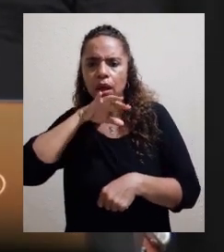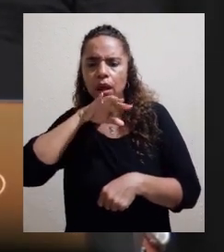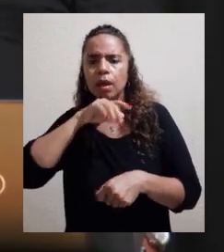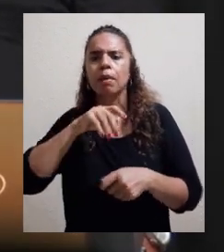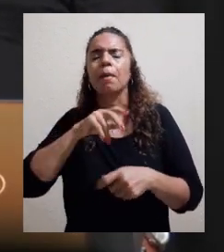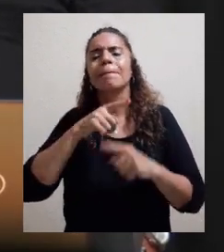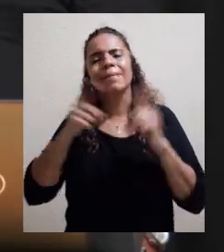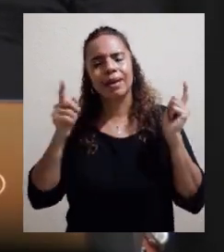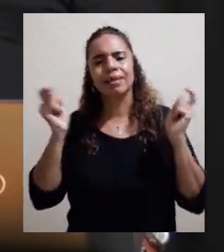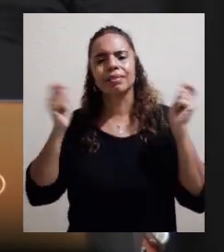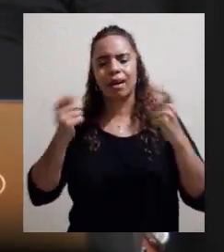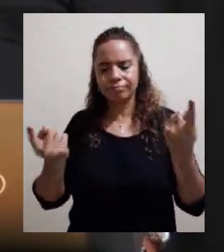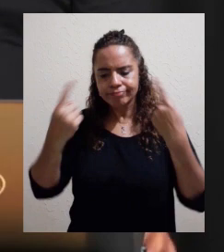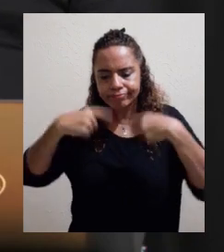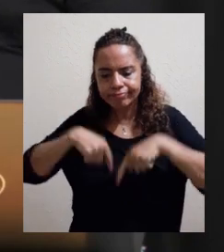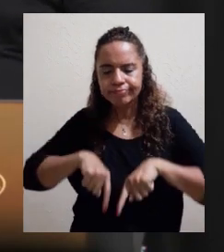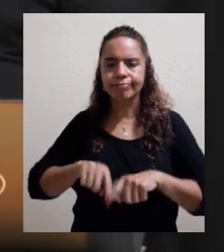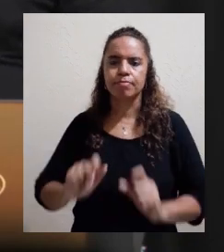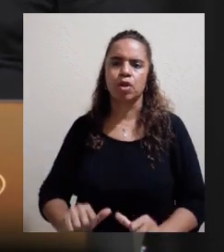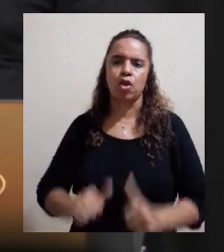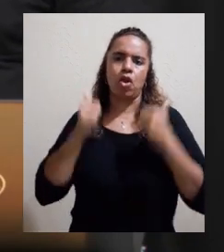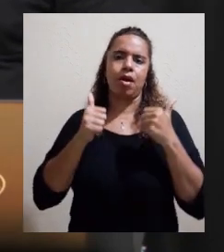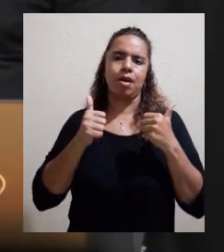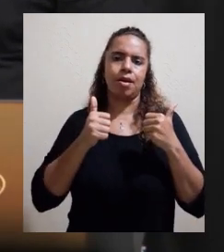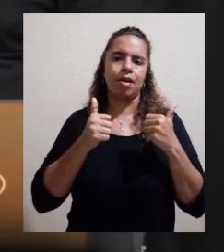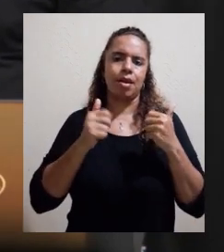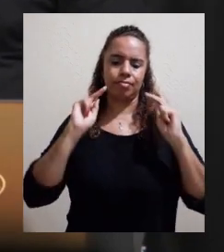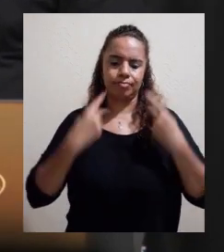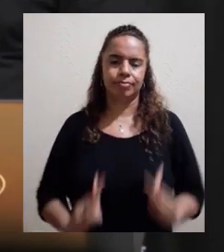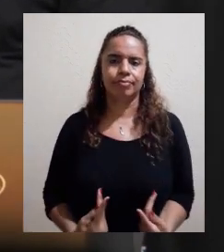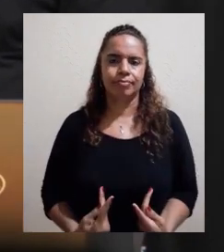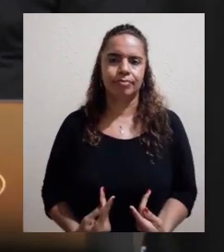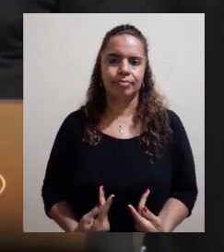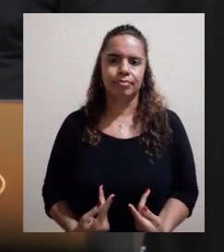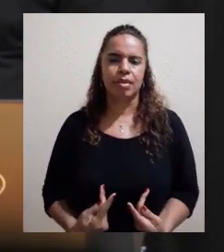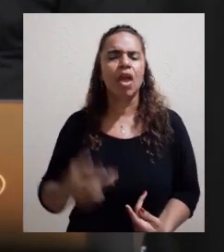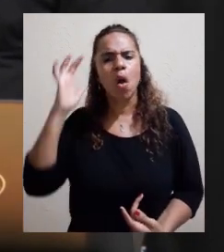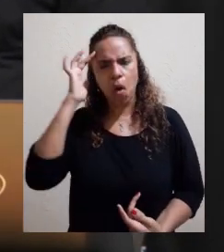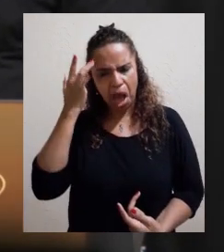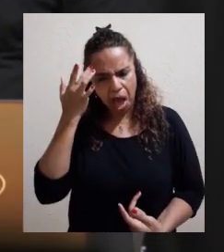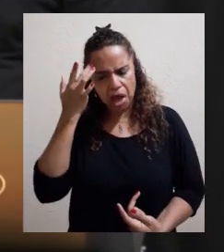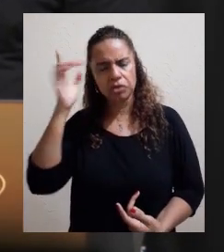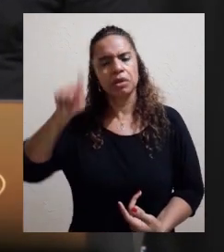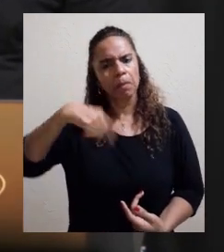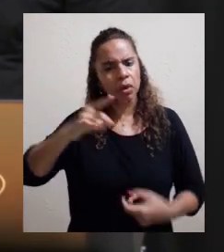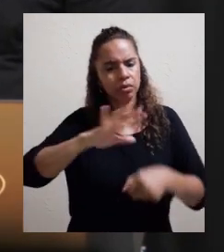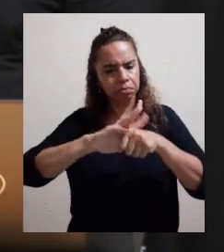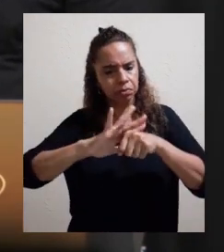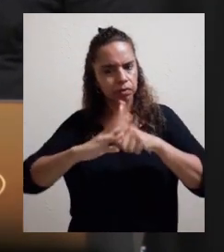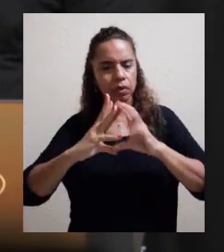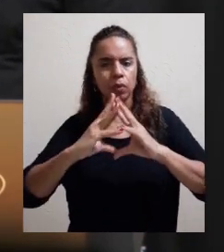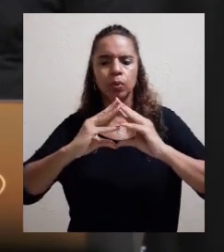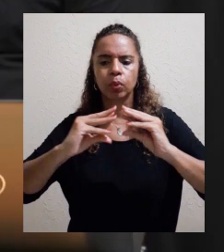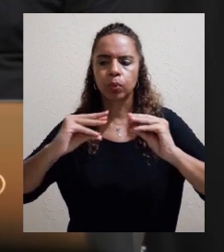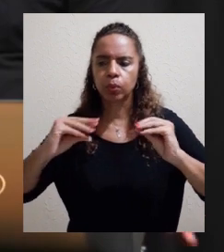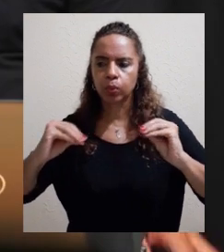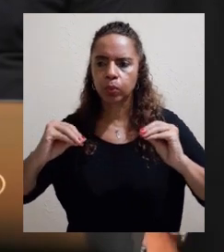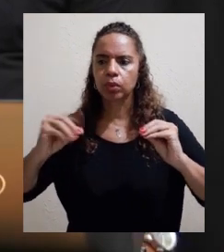esse exercício. Então eu acho, Bruno, que a gente vai sair fortalecido enquanto humanidade depois que isso